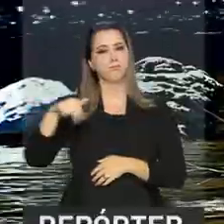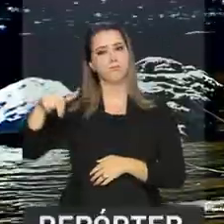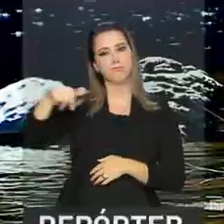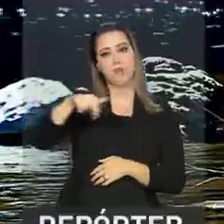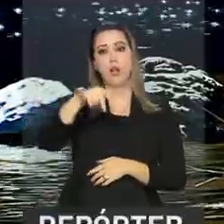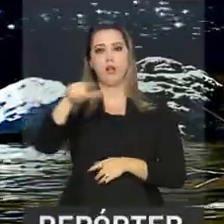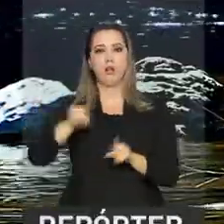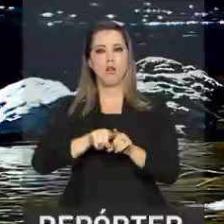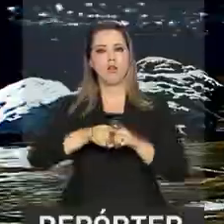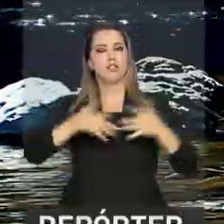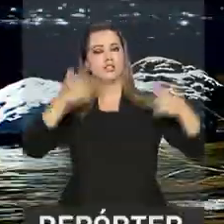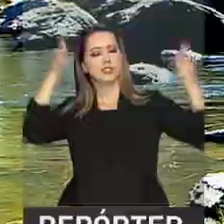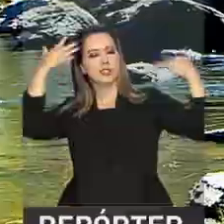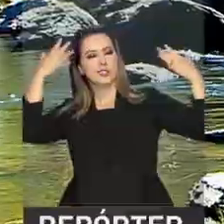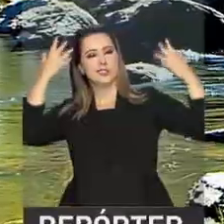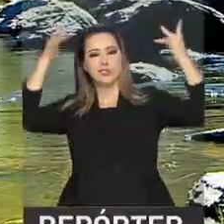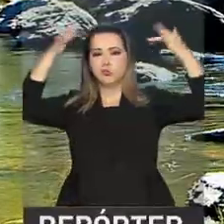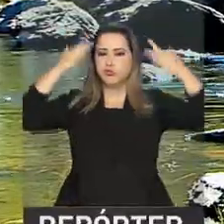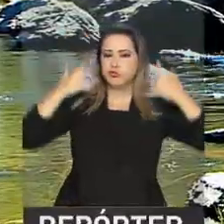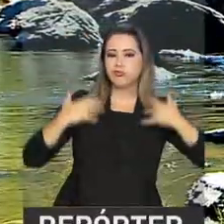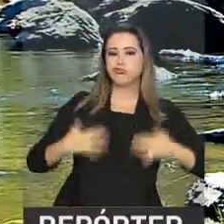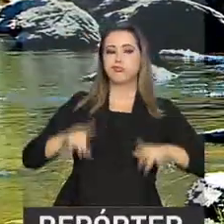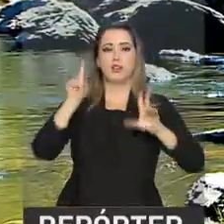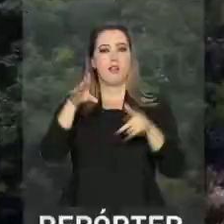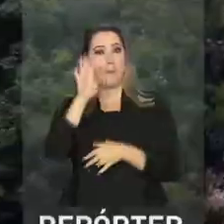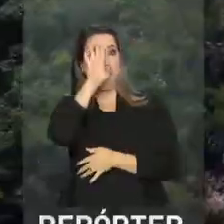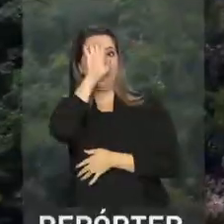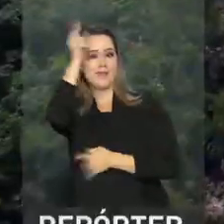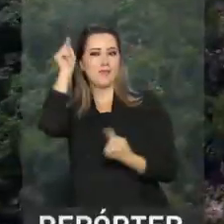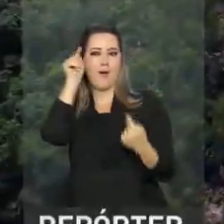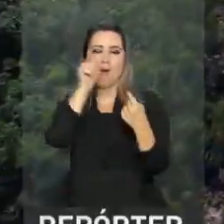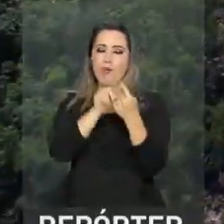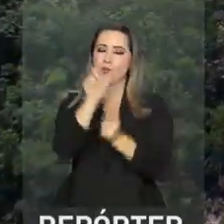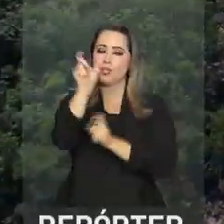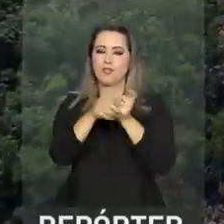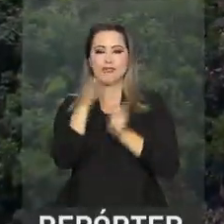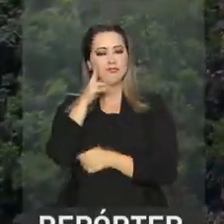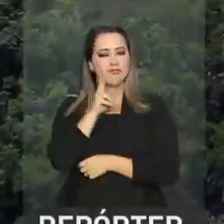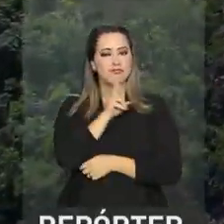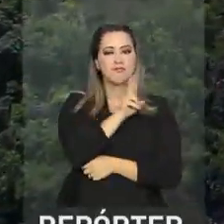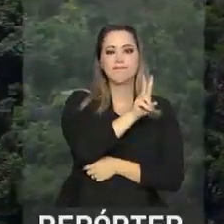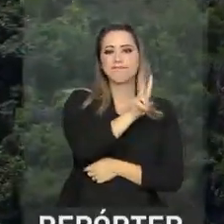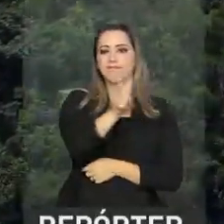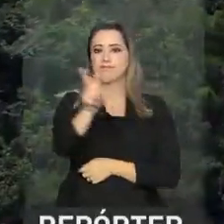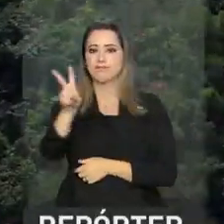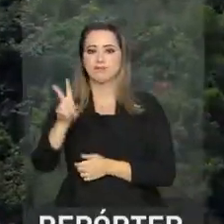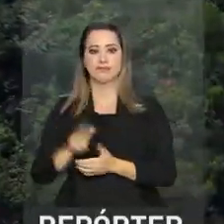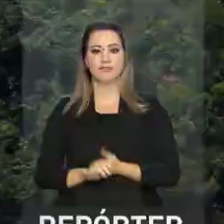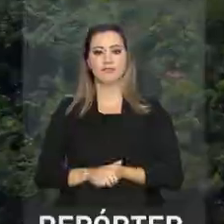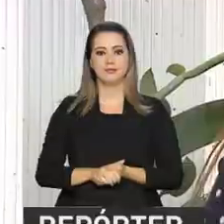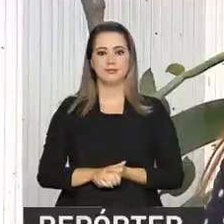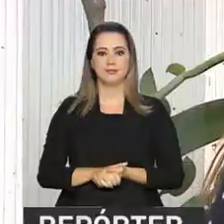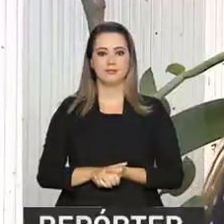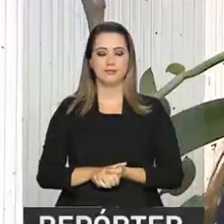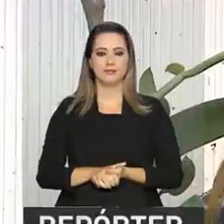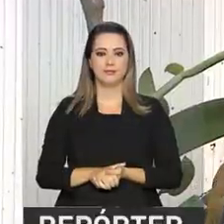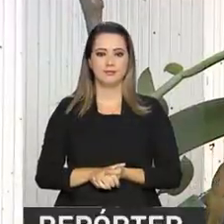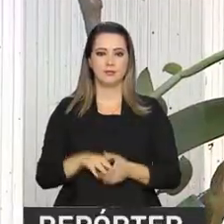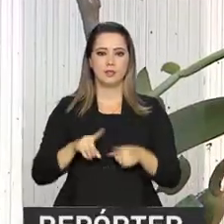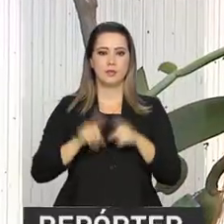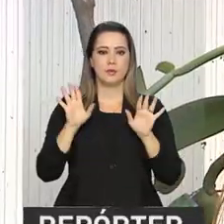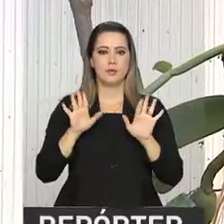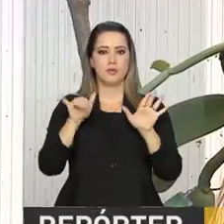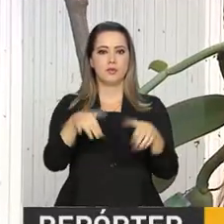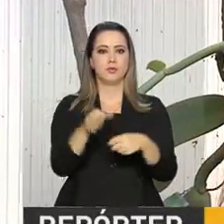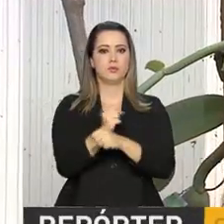e banhos de cachoeiras são as principais atividades nas paisagens da Chapada dos Veadeiros. Mas no final do